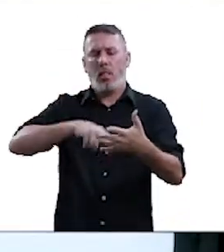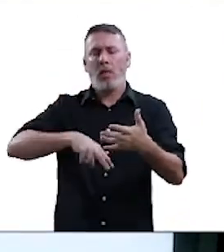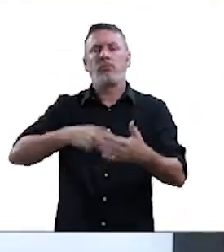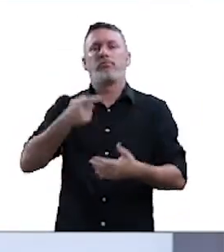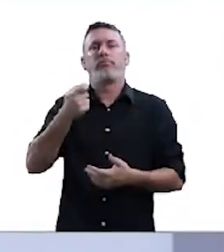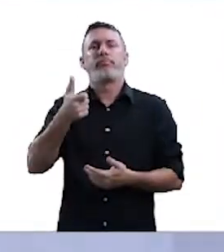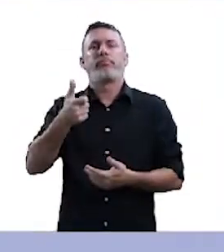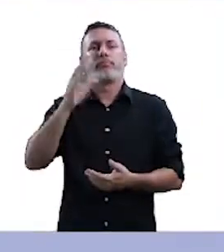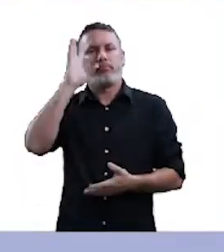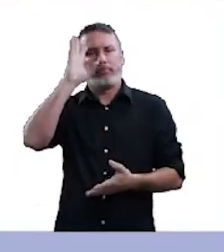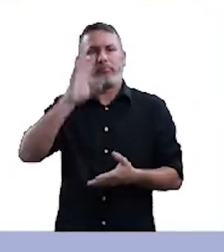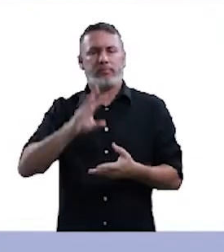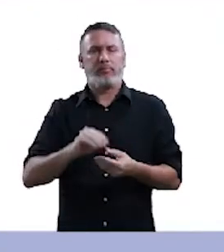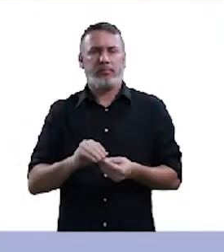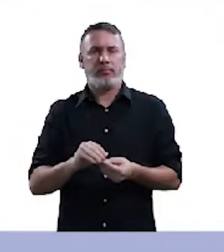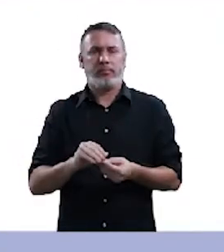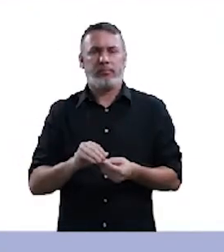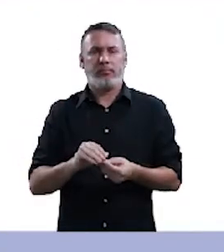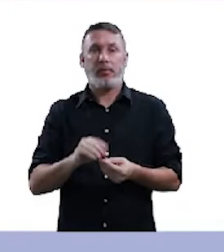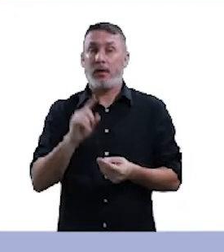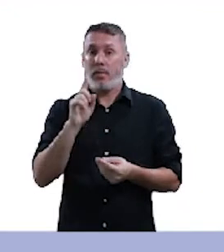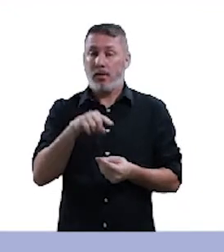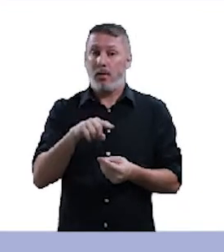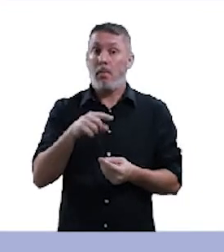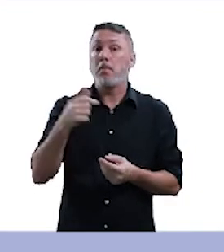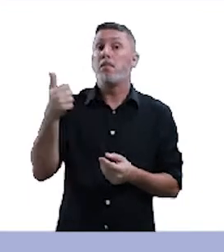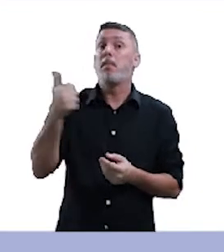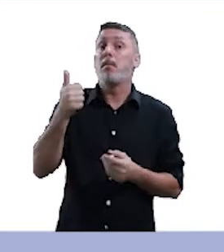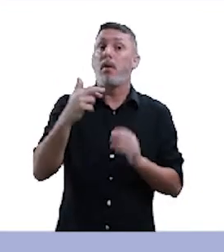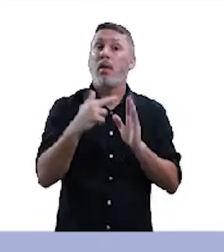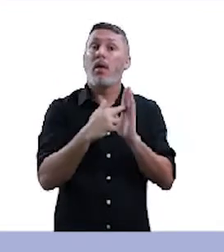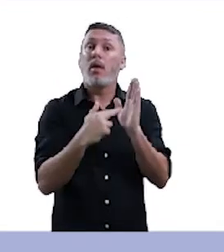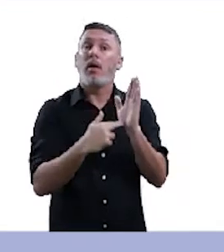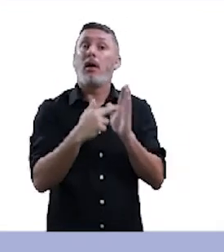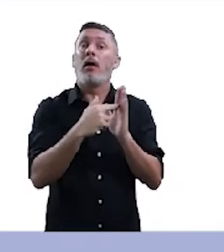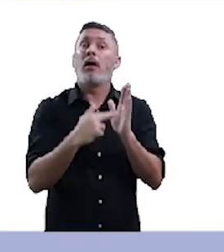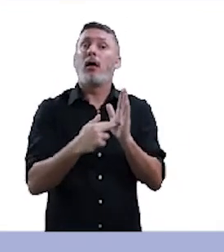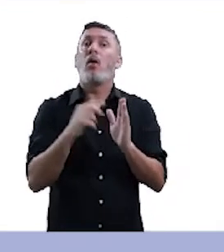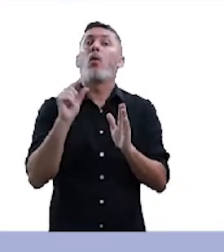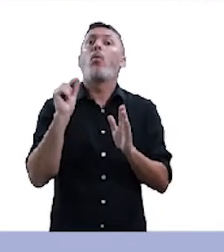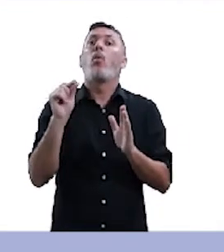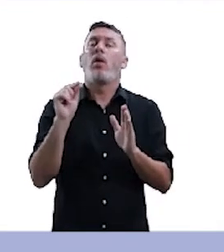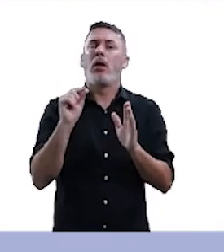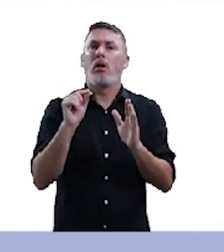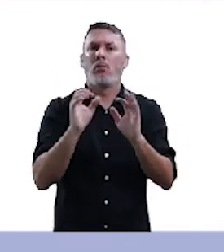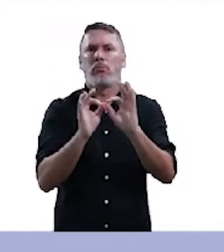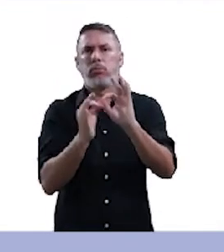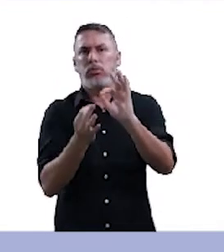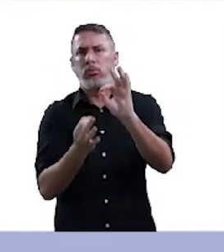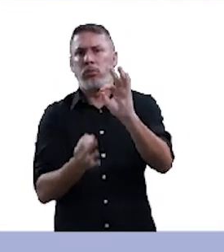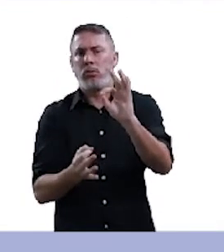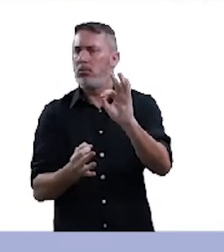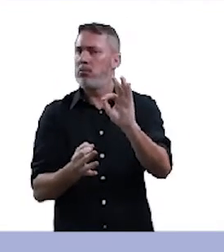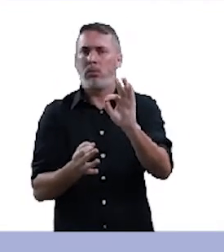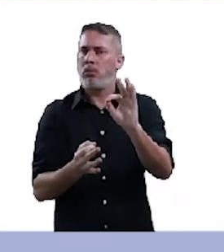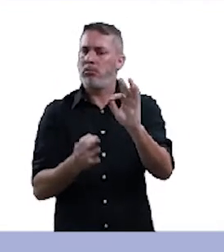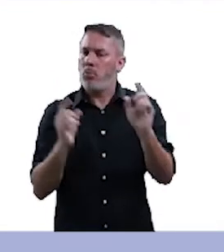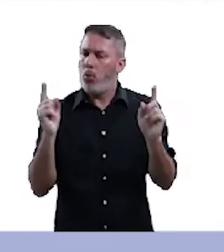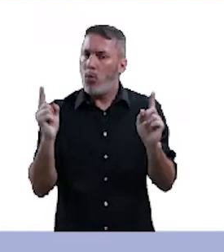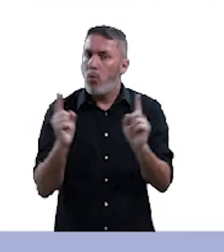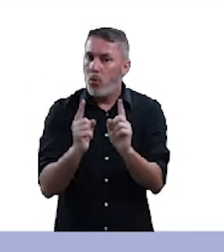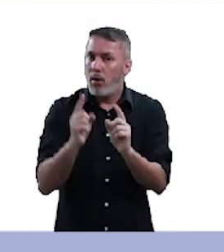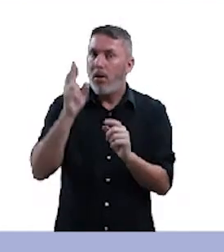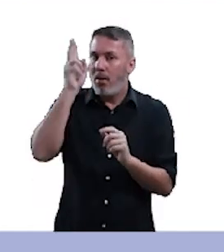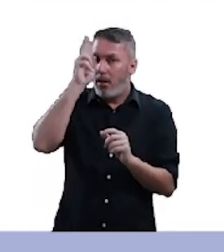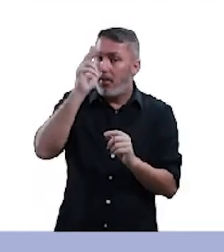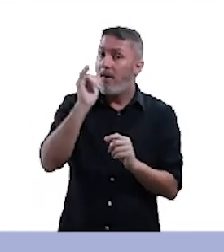texto. Tópico frasal. Primeira regra, é um fragmento curto. Ok? Aquilo que eu disse a vocês